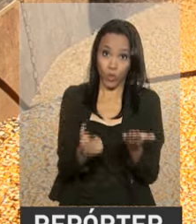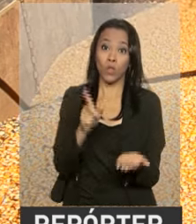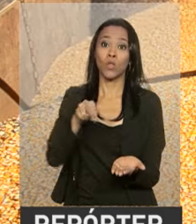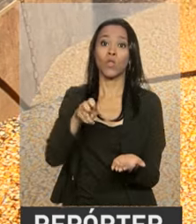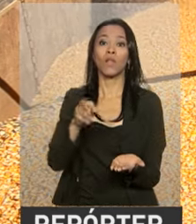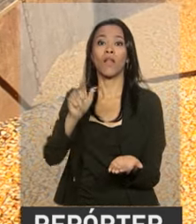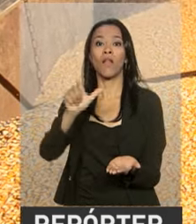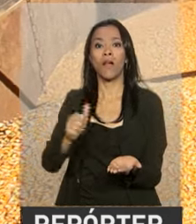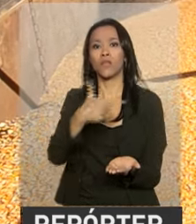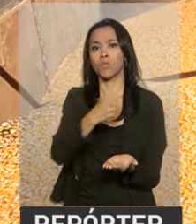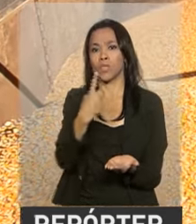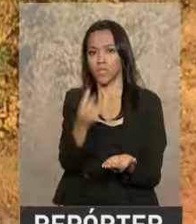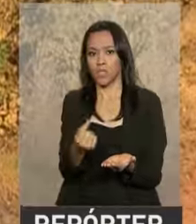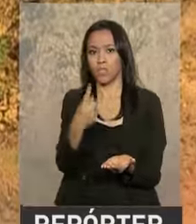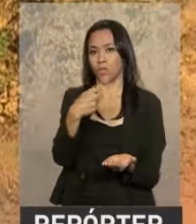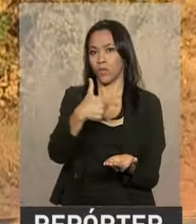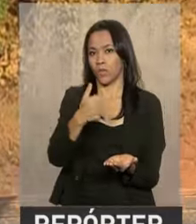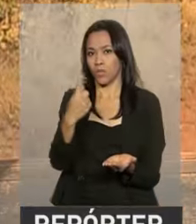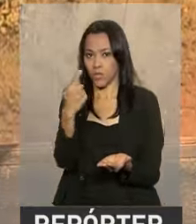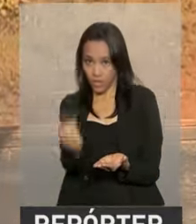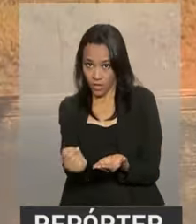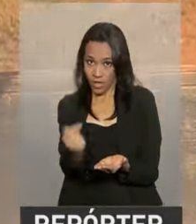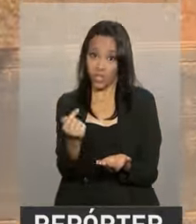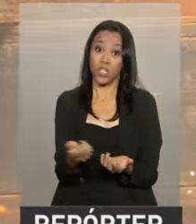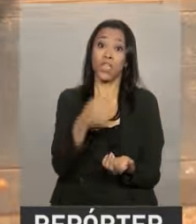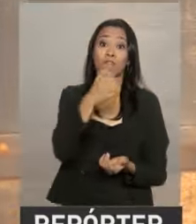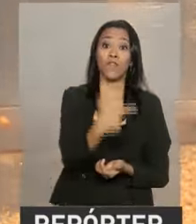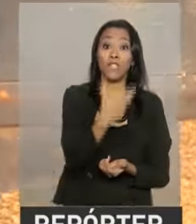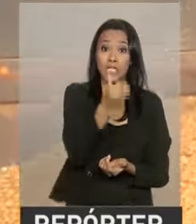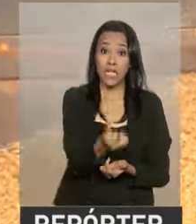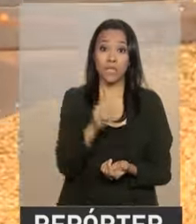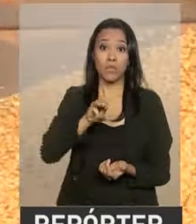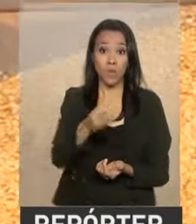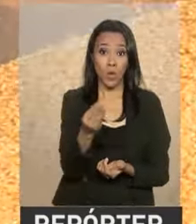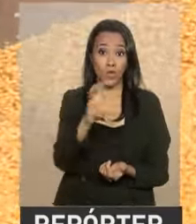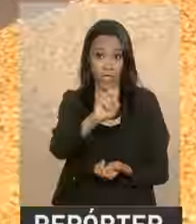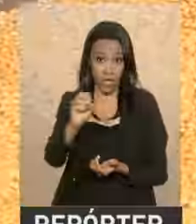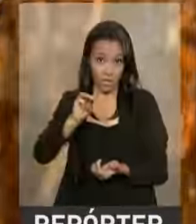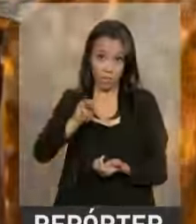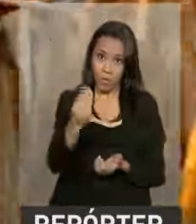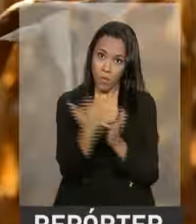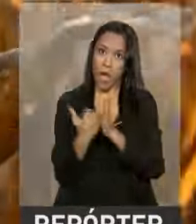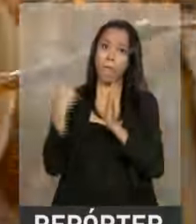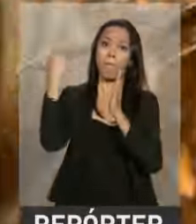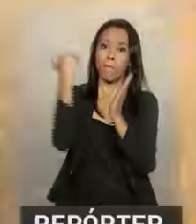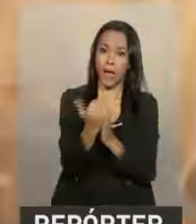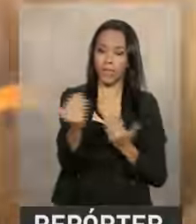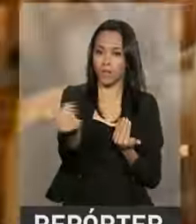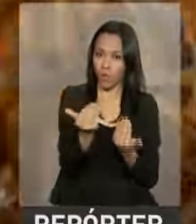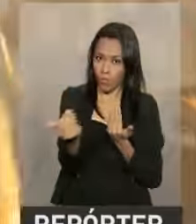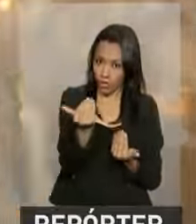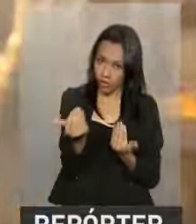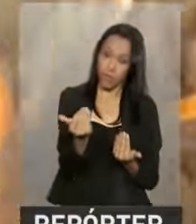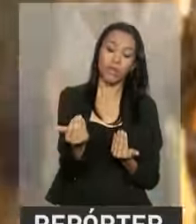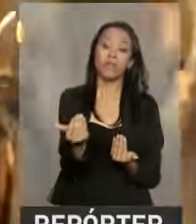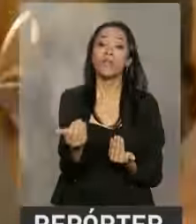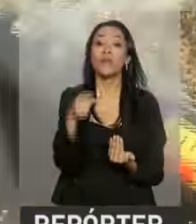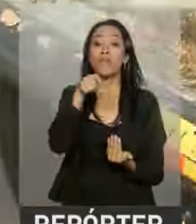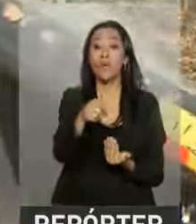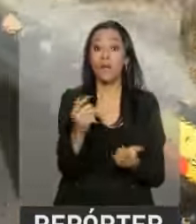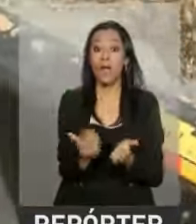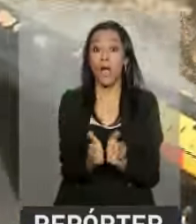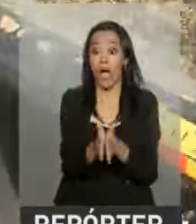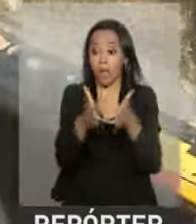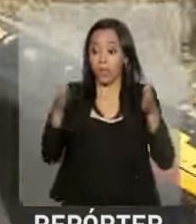2016 2017 26 milhões a mais que a safra anterior a área plantada foi ampliada e